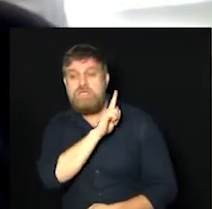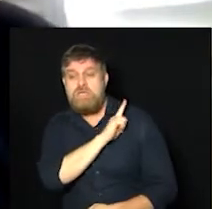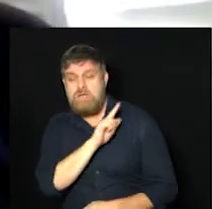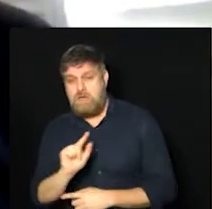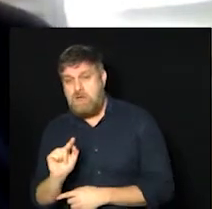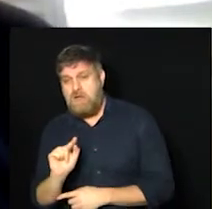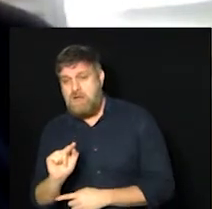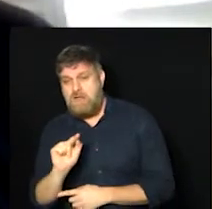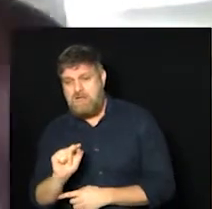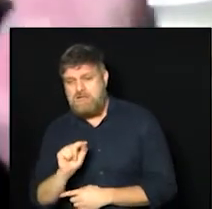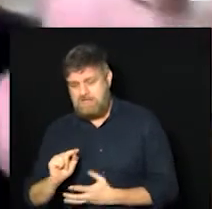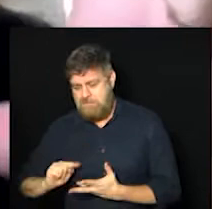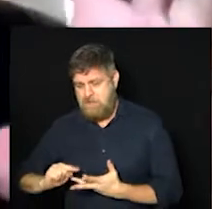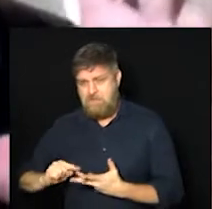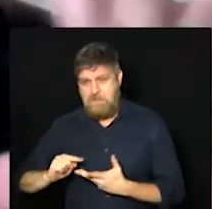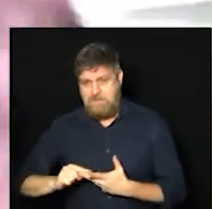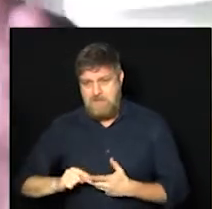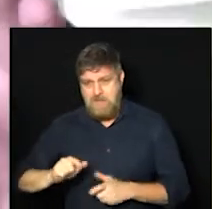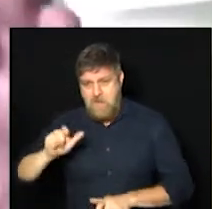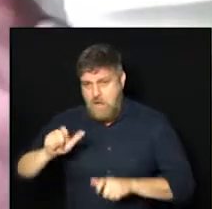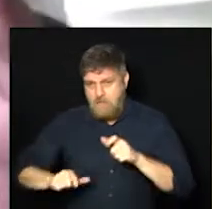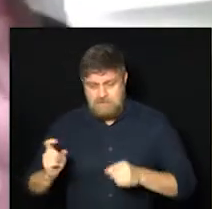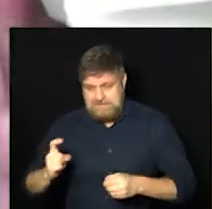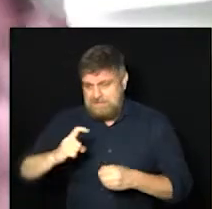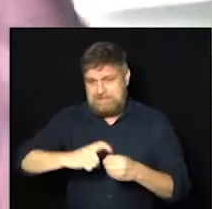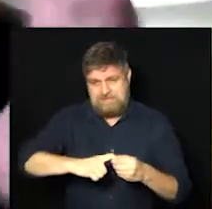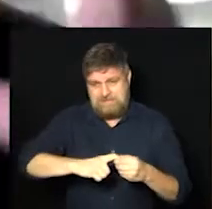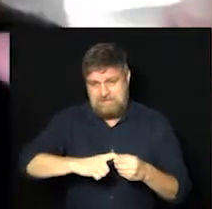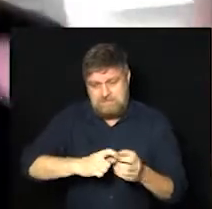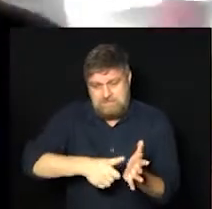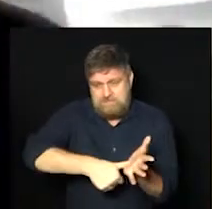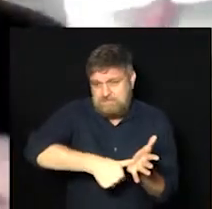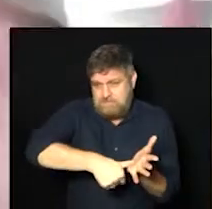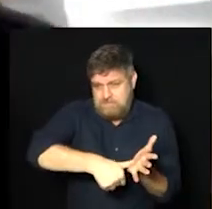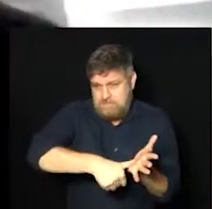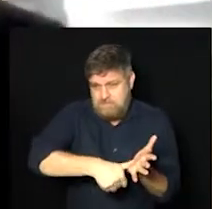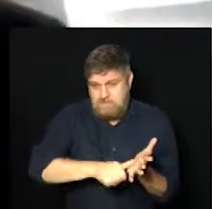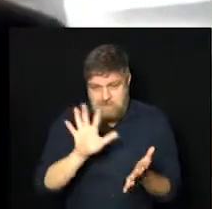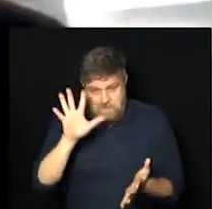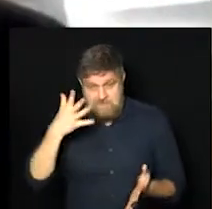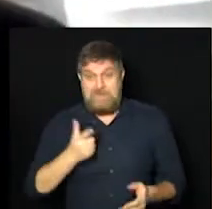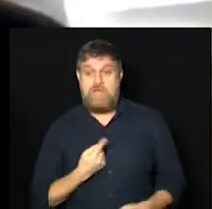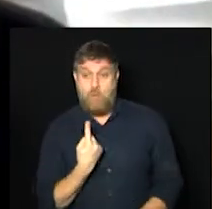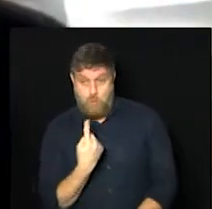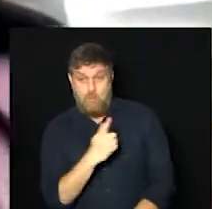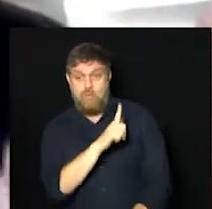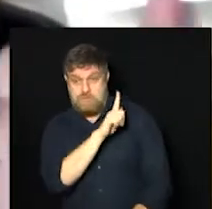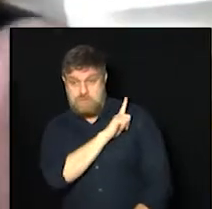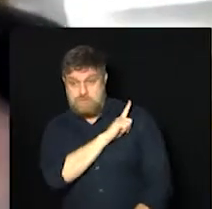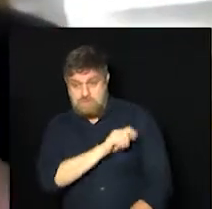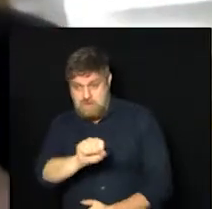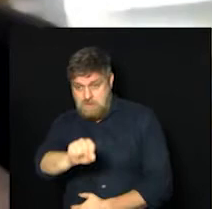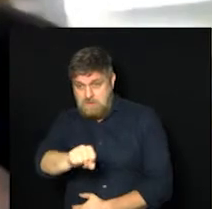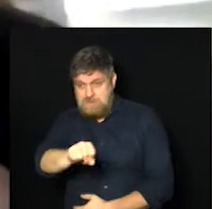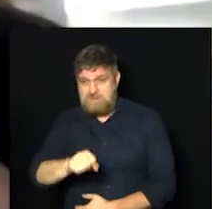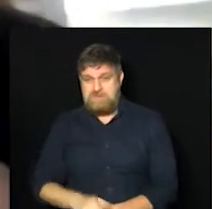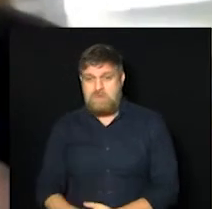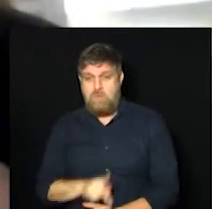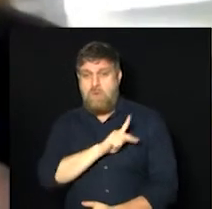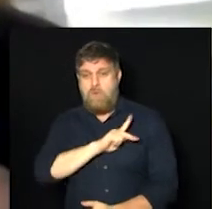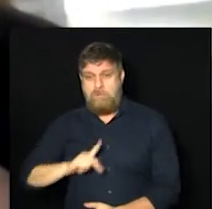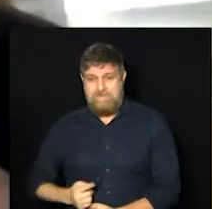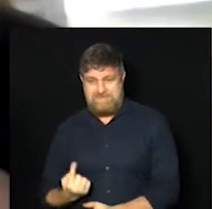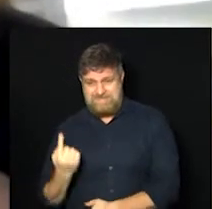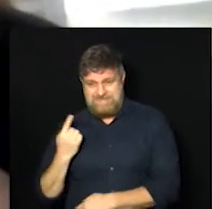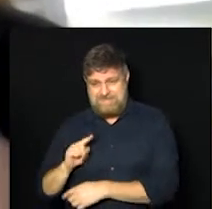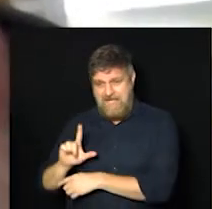por todos os seus franqueados. Decisão é sempre do colegiado. Claro que tem um gestor. Né? Então, o nosso antigo presidente, o